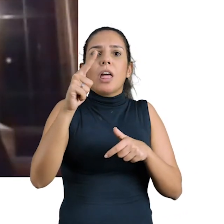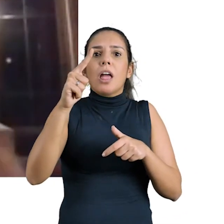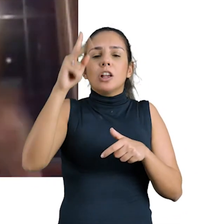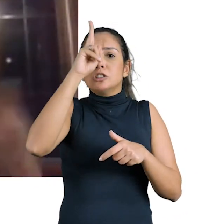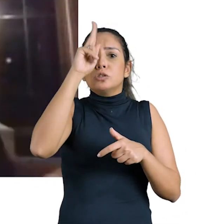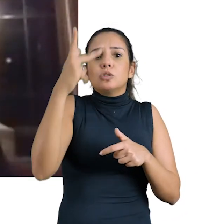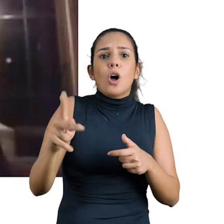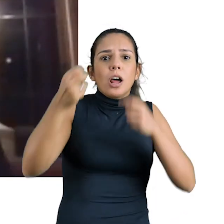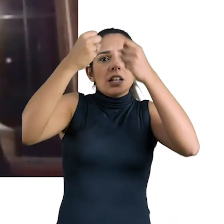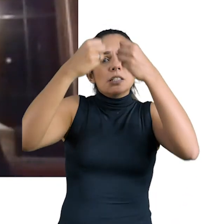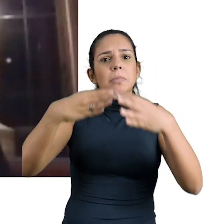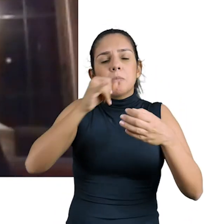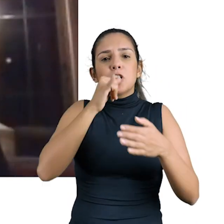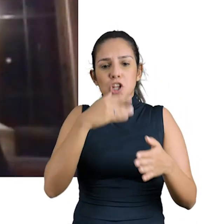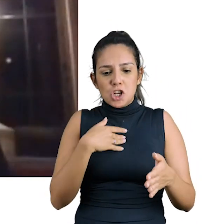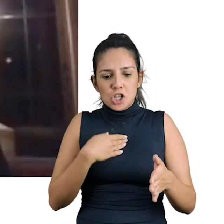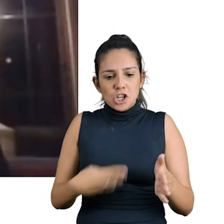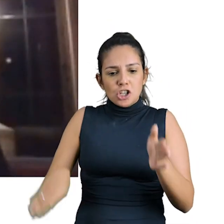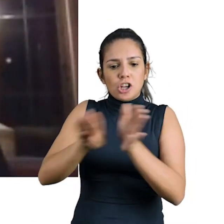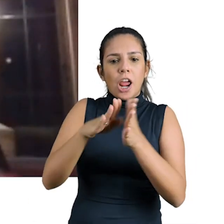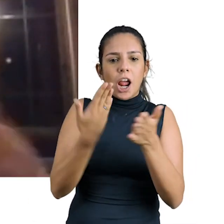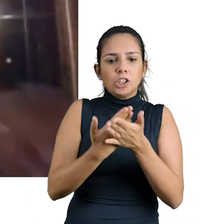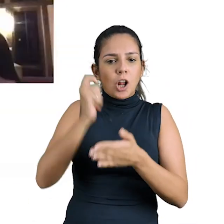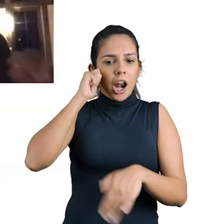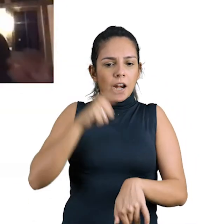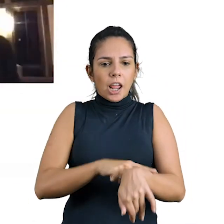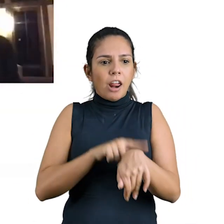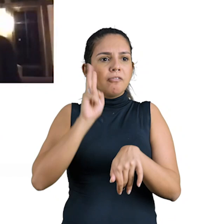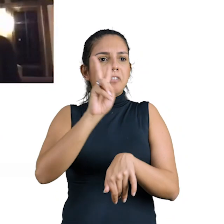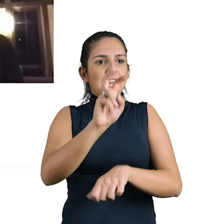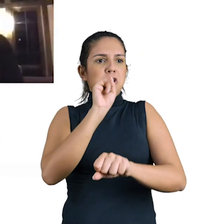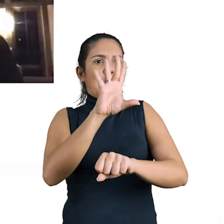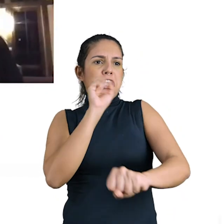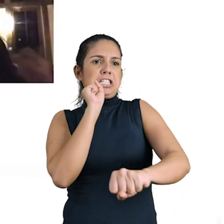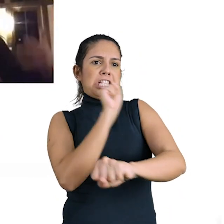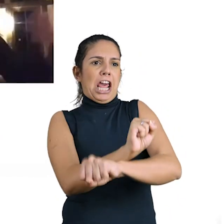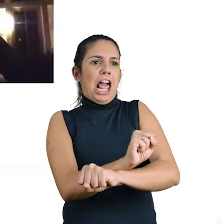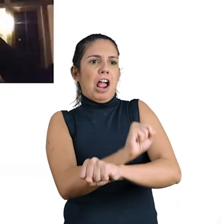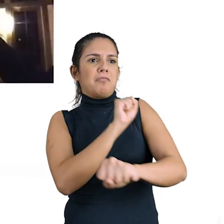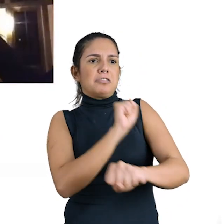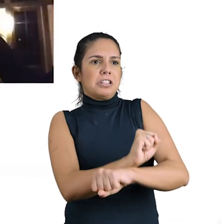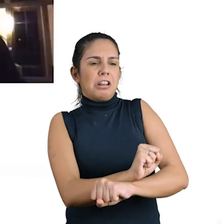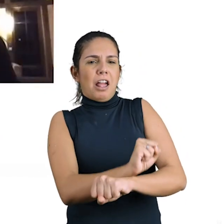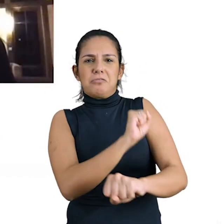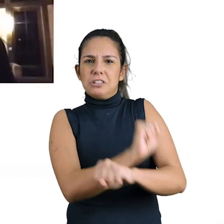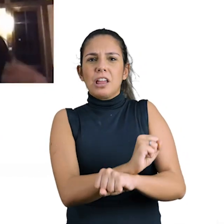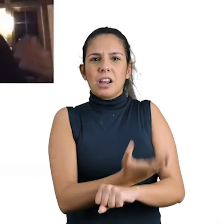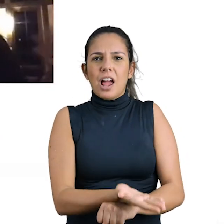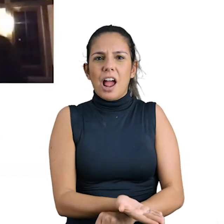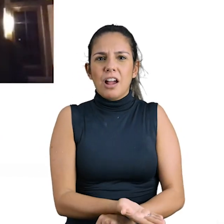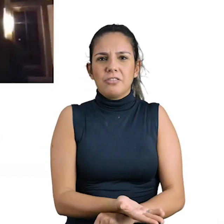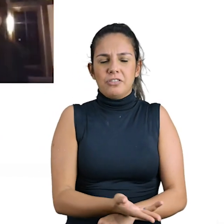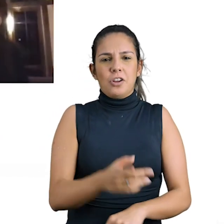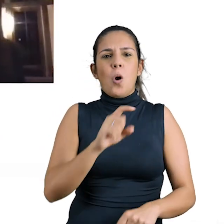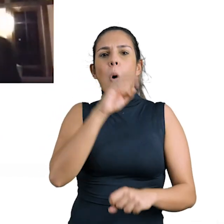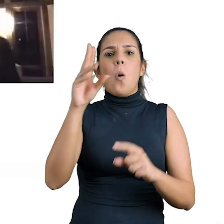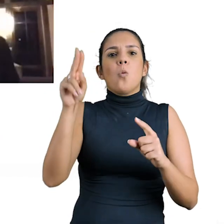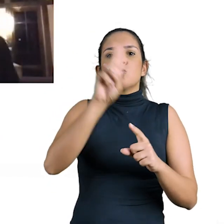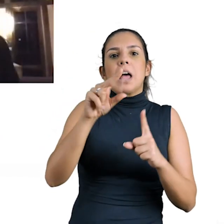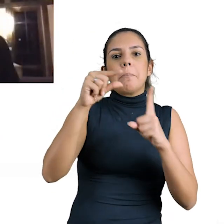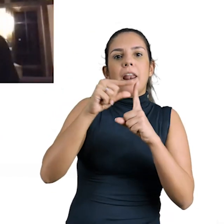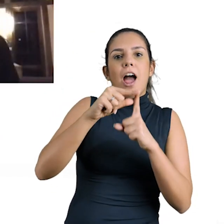passado. Ninguém foi escravo no passado, né? Ou então, as pessoas usarem essa ideia, enegreceu,